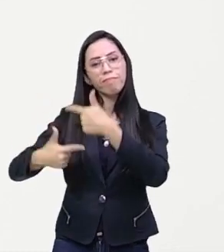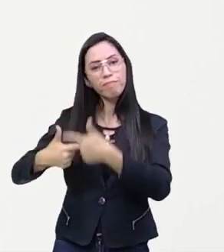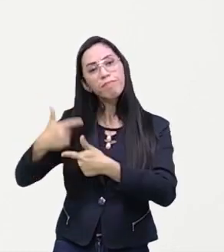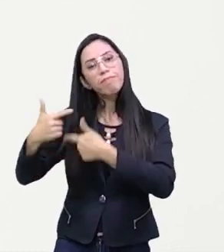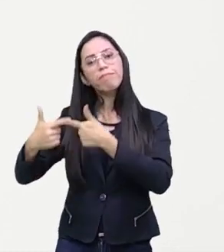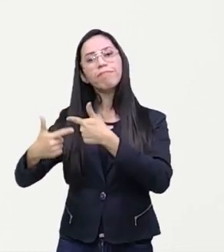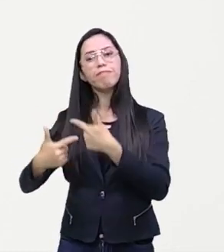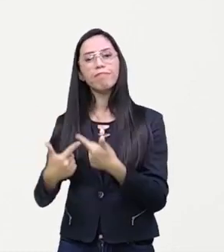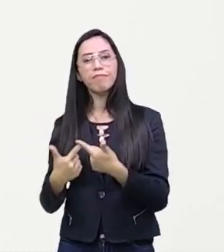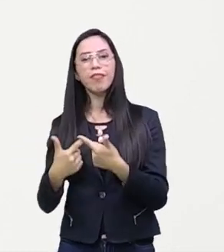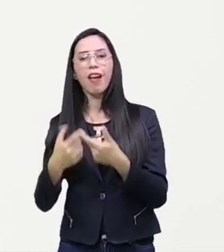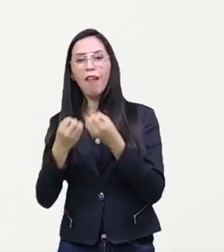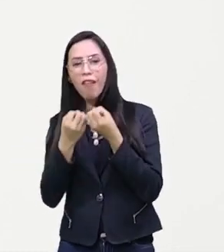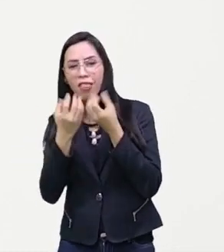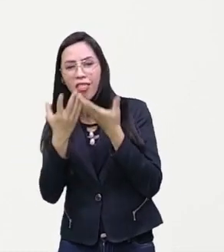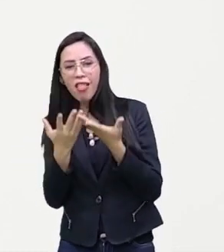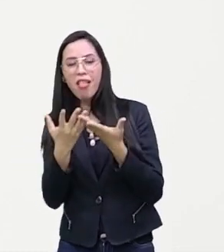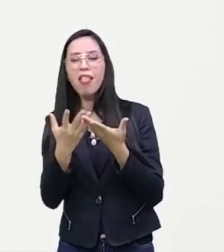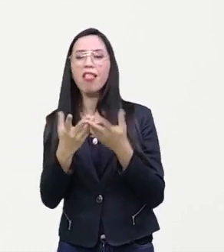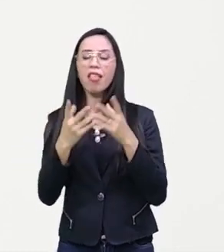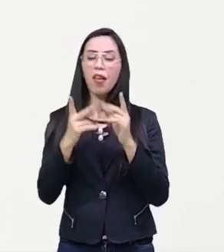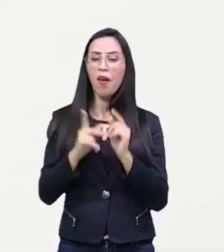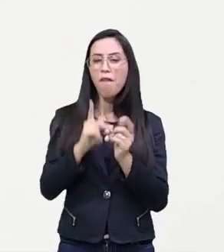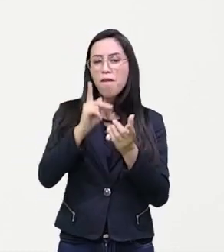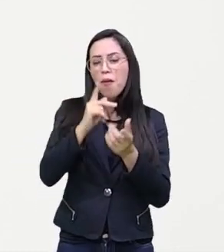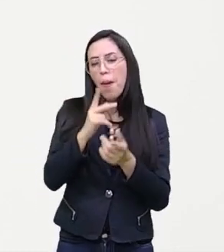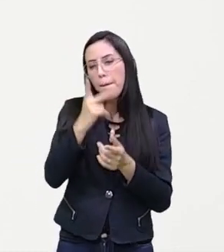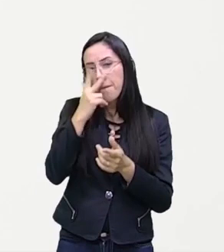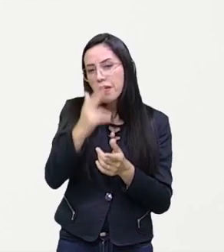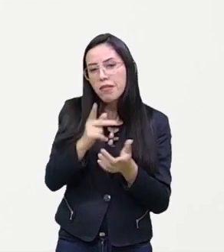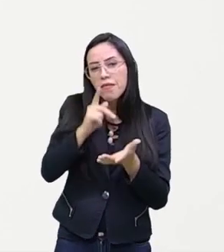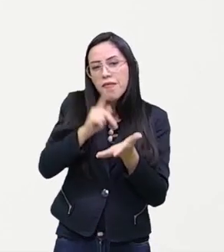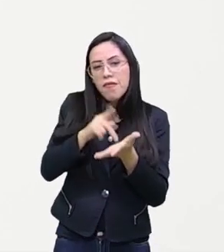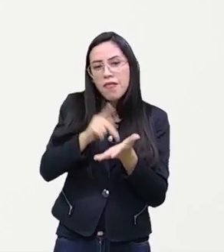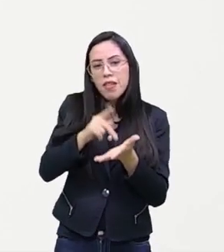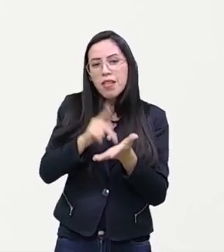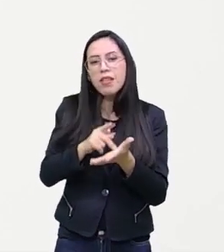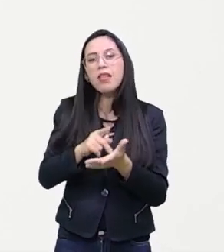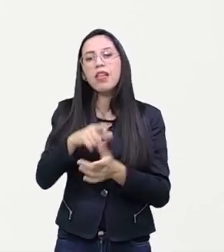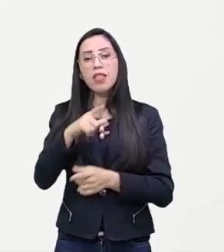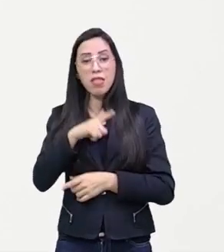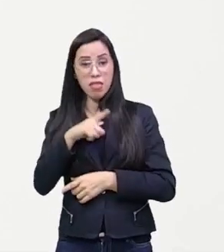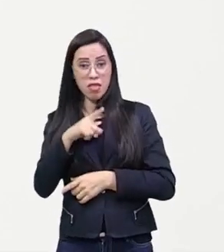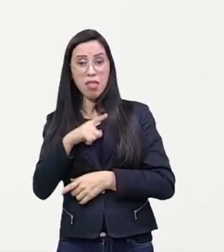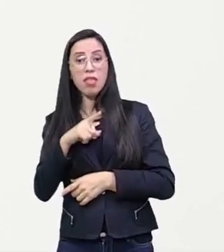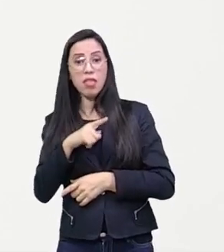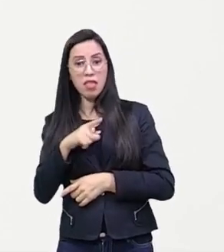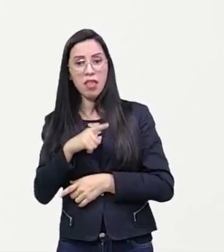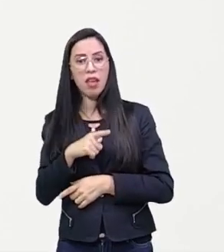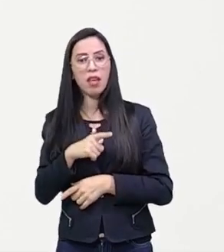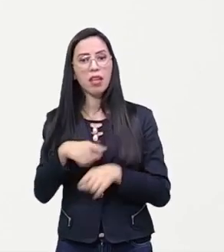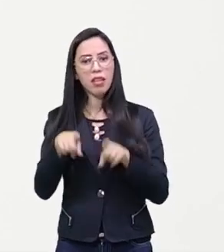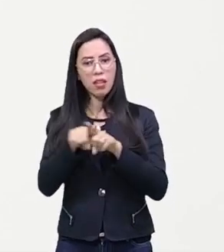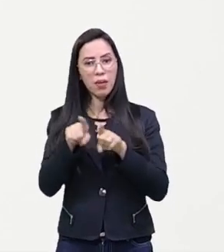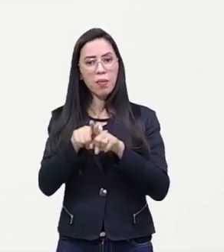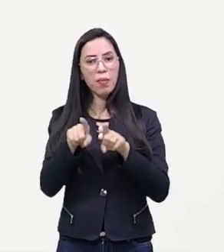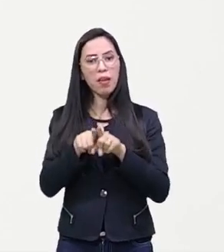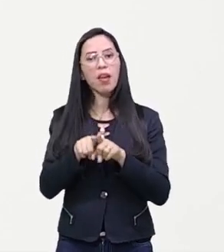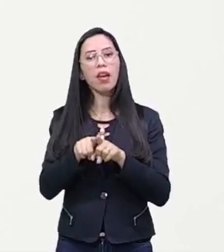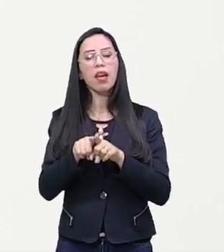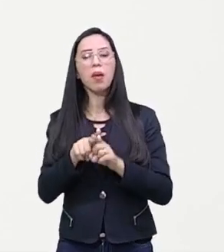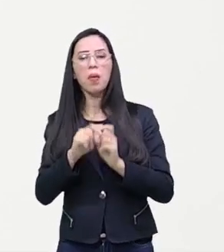contada como se fosse uma verdade. Tem elementos fantásticos e pode servir para